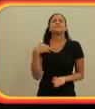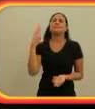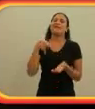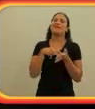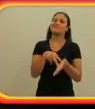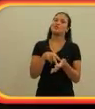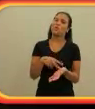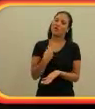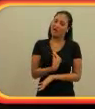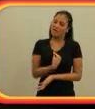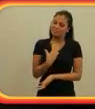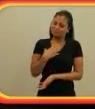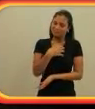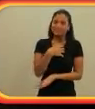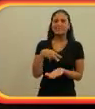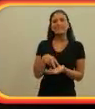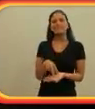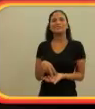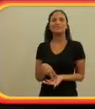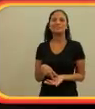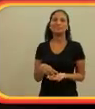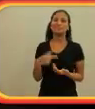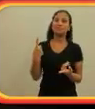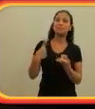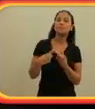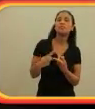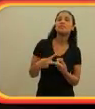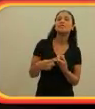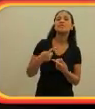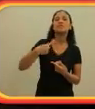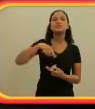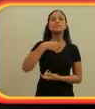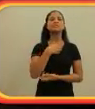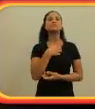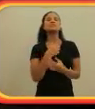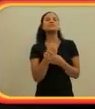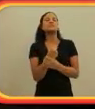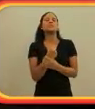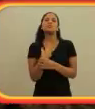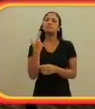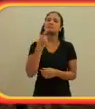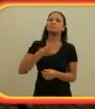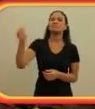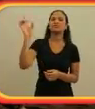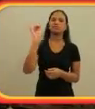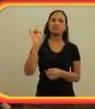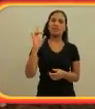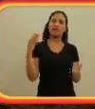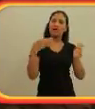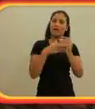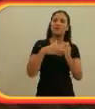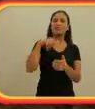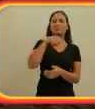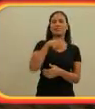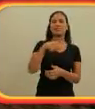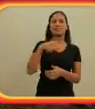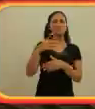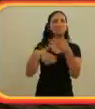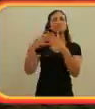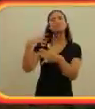segura na vida, tá? Porque quando a gente se sente segura em sair sozinha, e até em